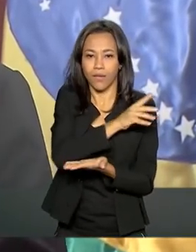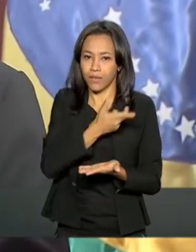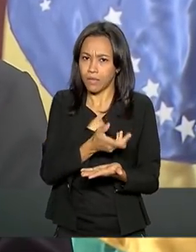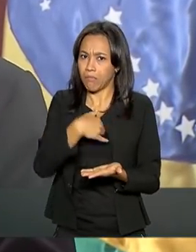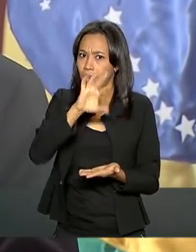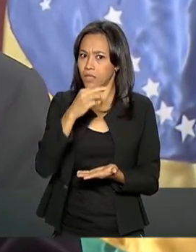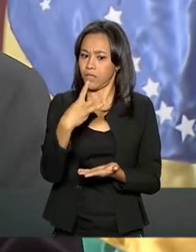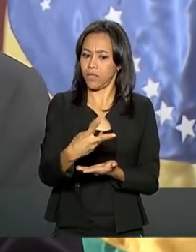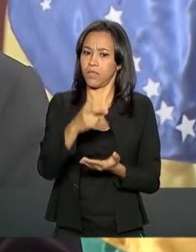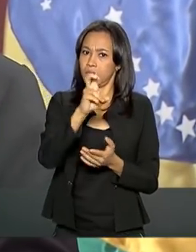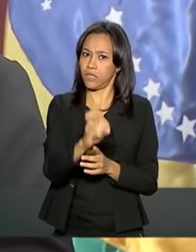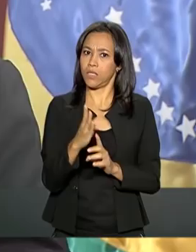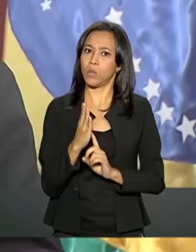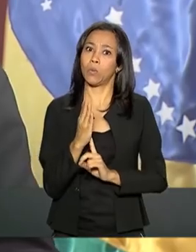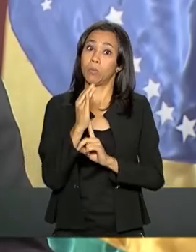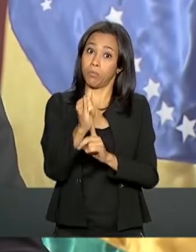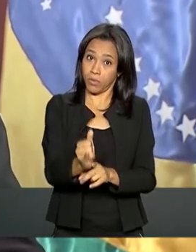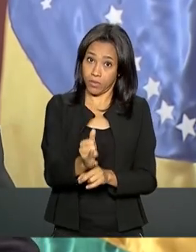mais de